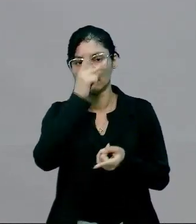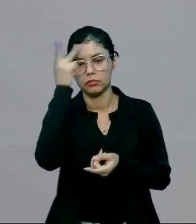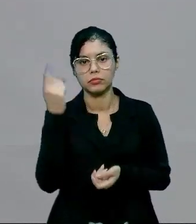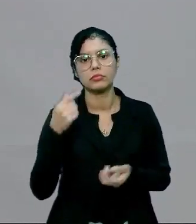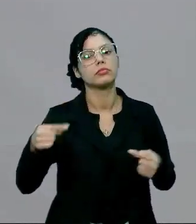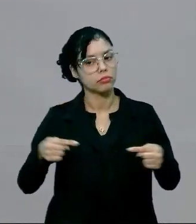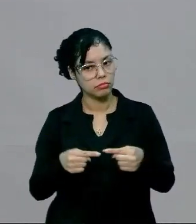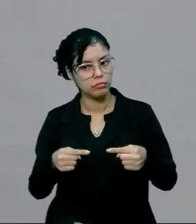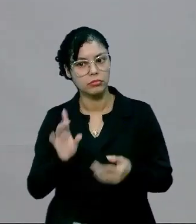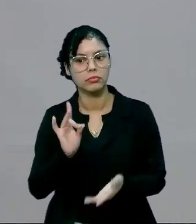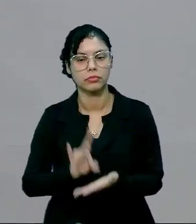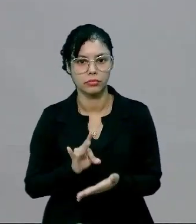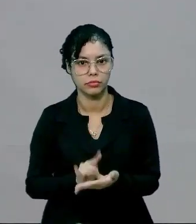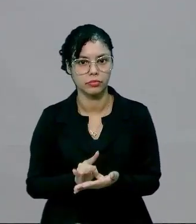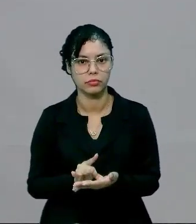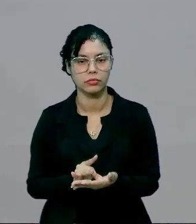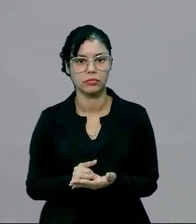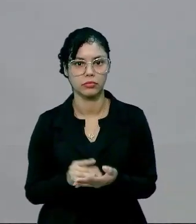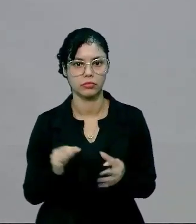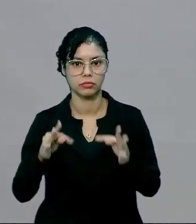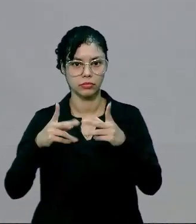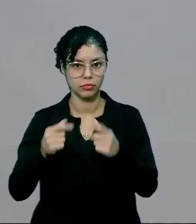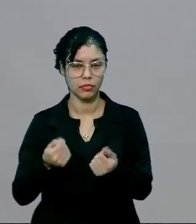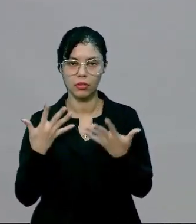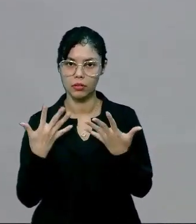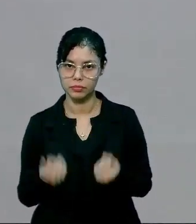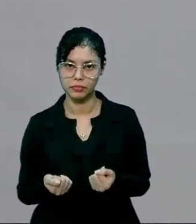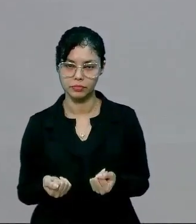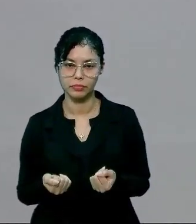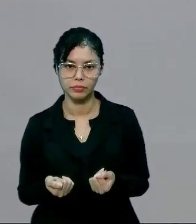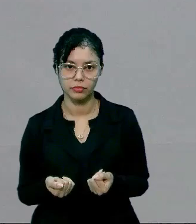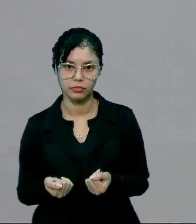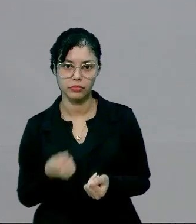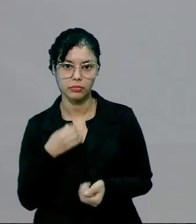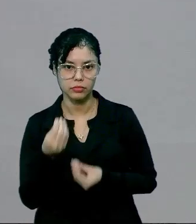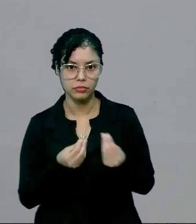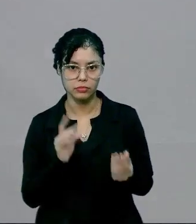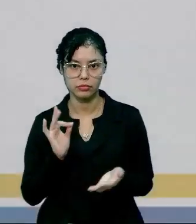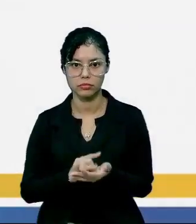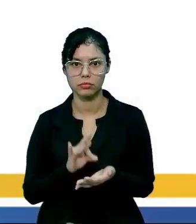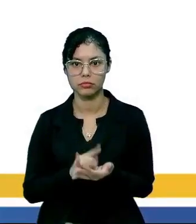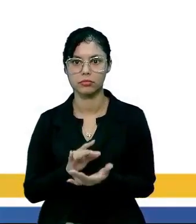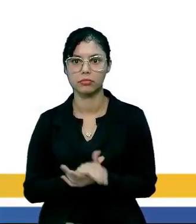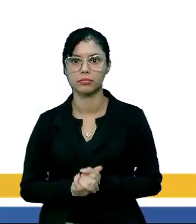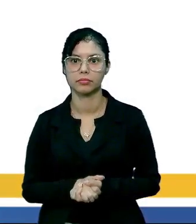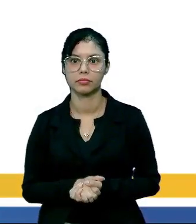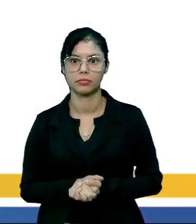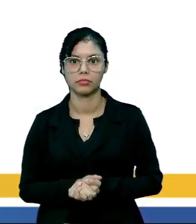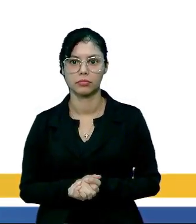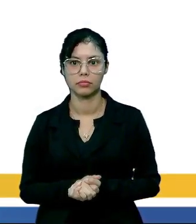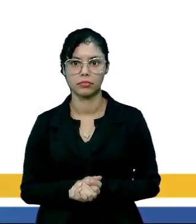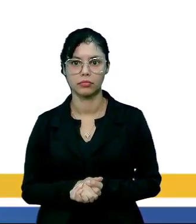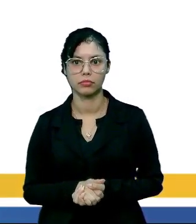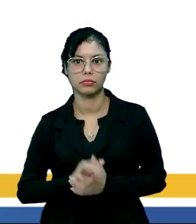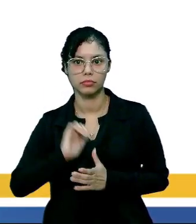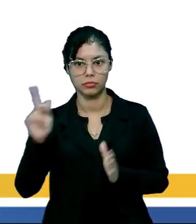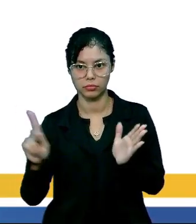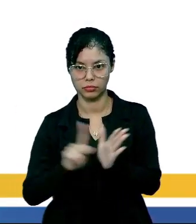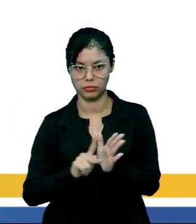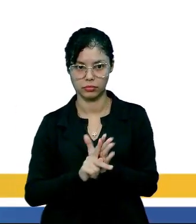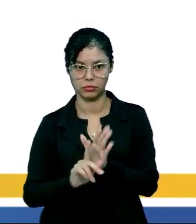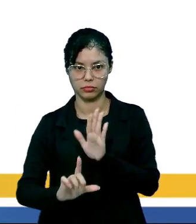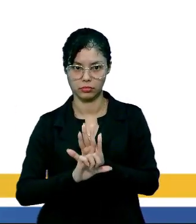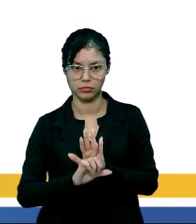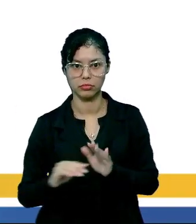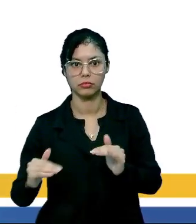pessoas concordam, é verdade, é fato, todo mundo aceita e imputa como verdade. E aí, continuando, a própria lei